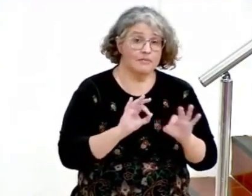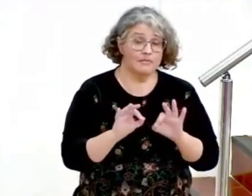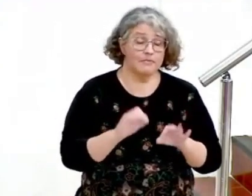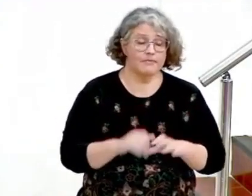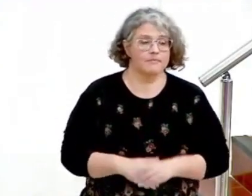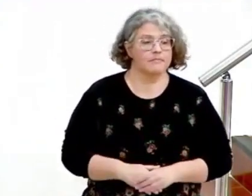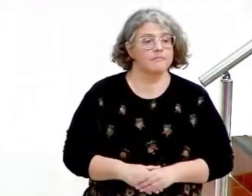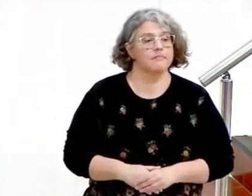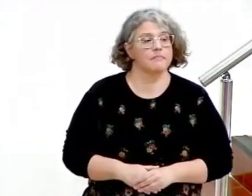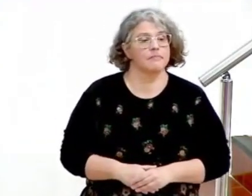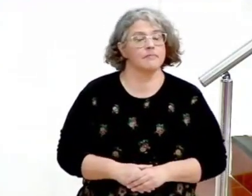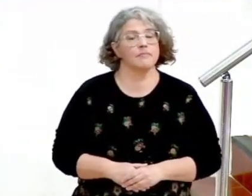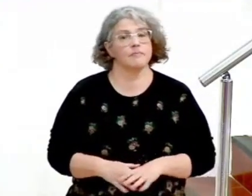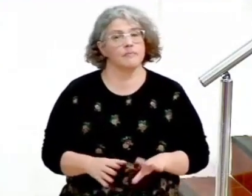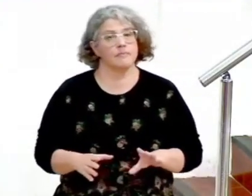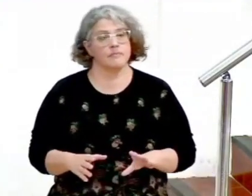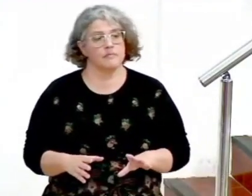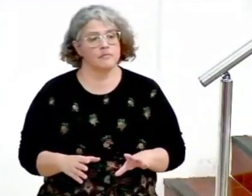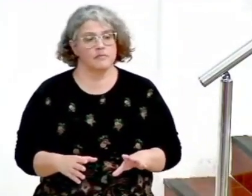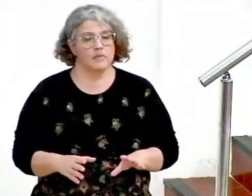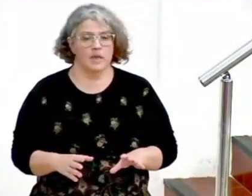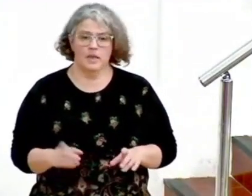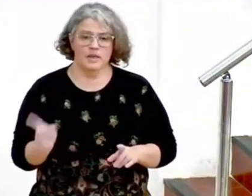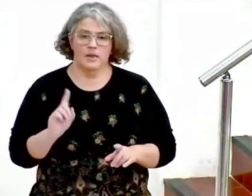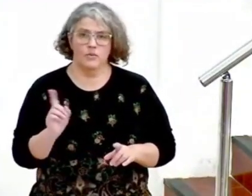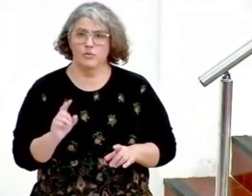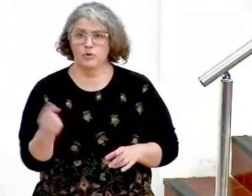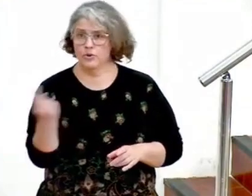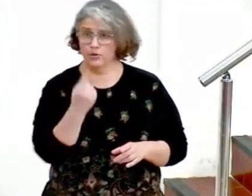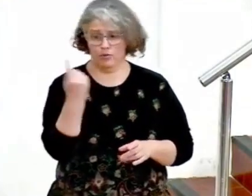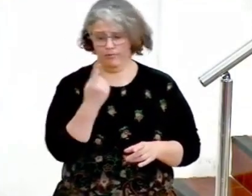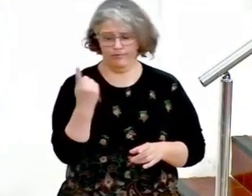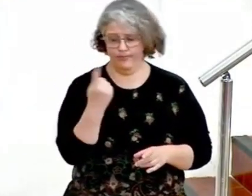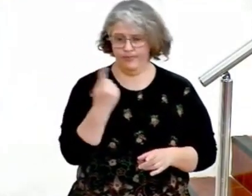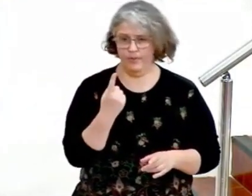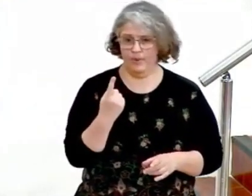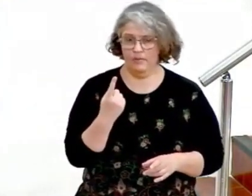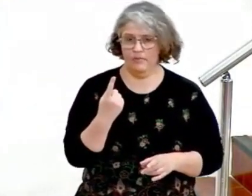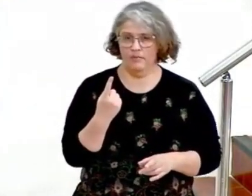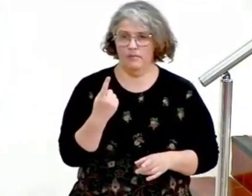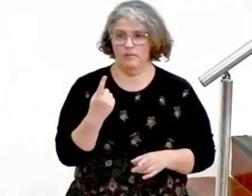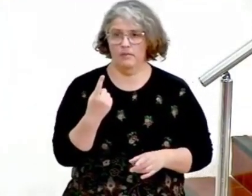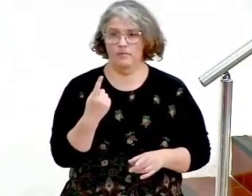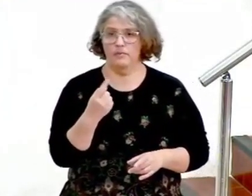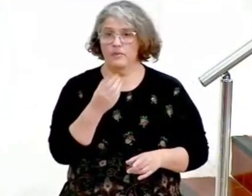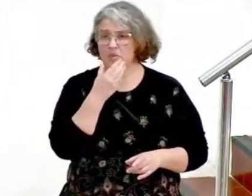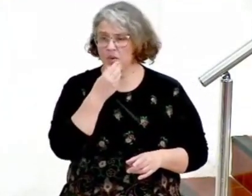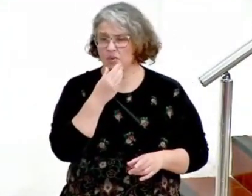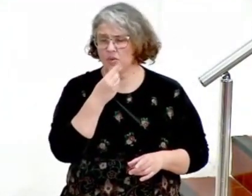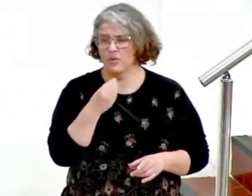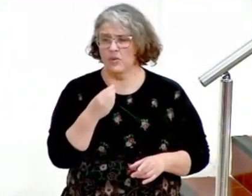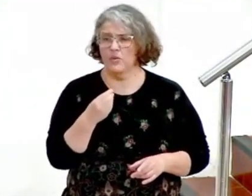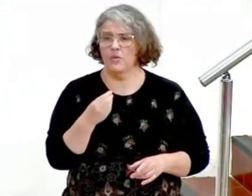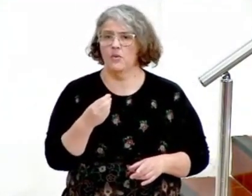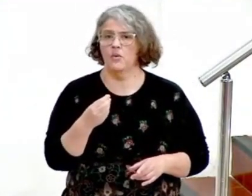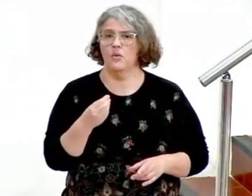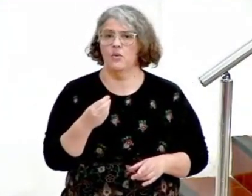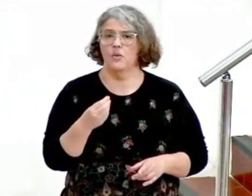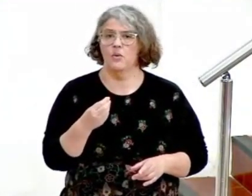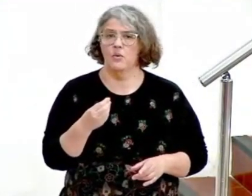que Abraão, ele não saiu sozinho. Não foi só Sarai e Ló, mas ele